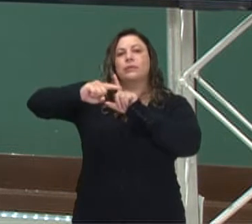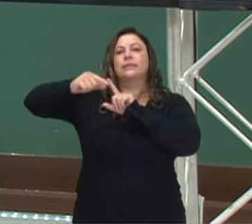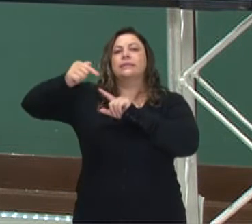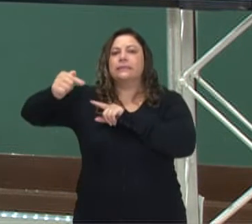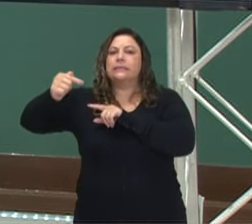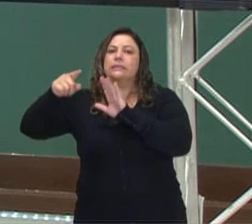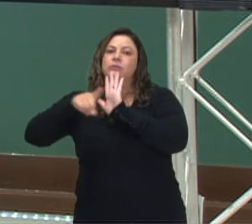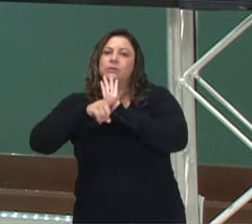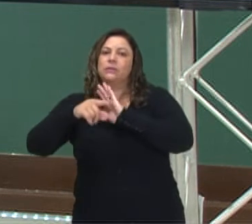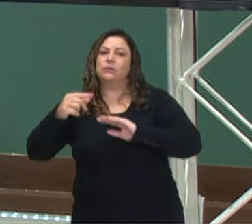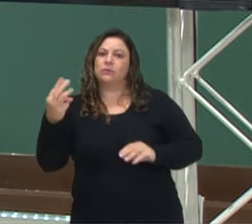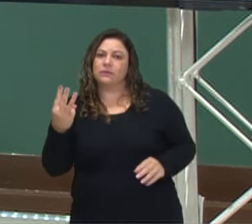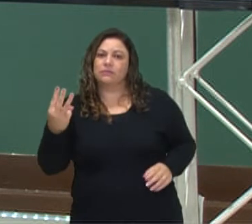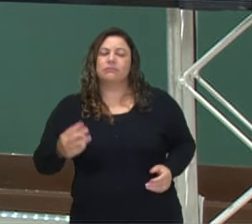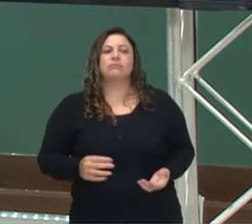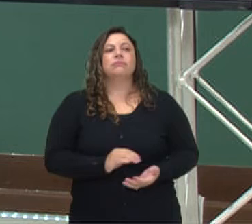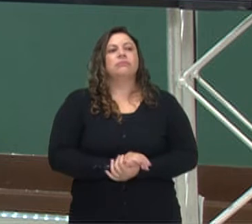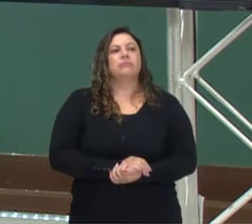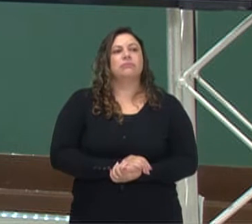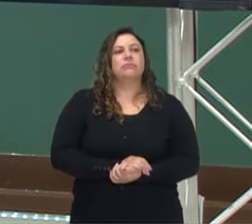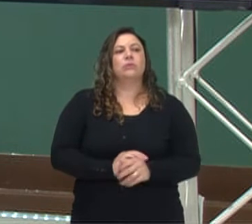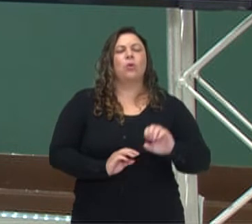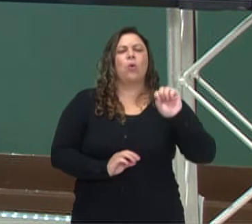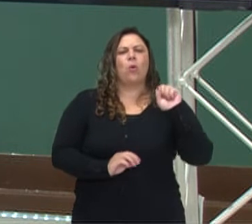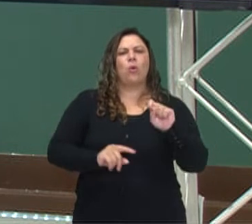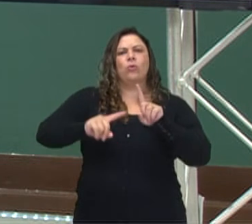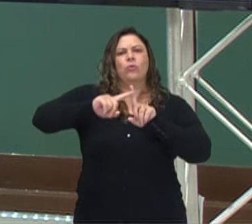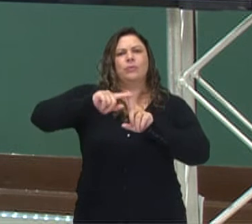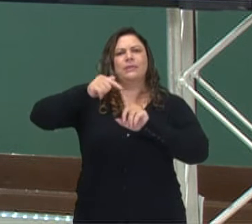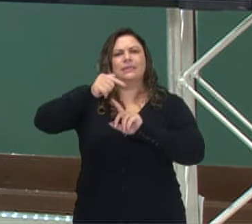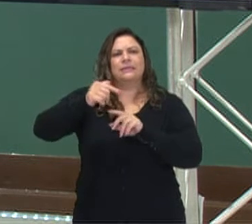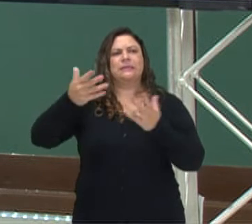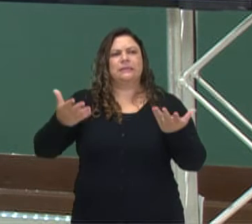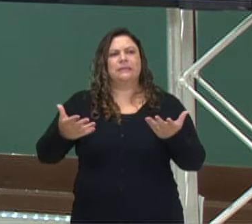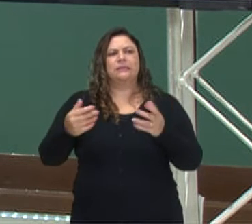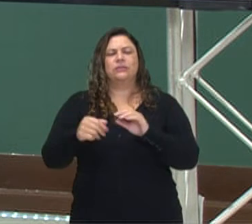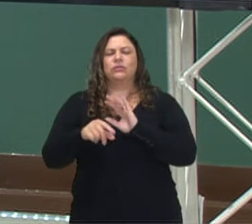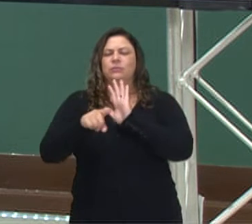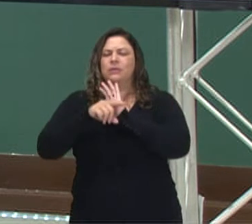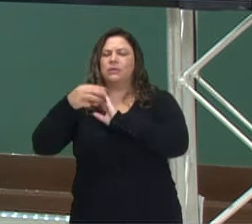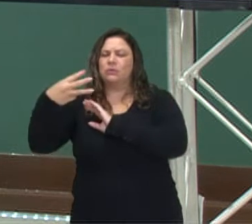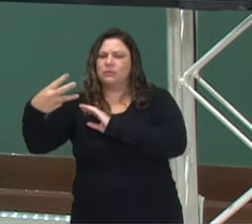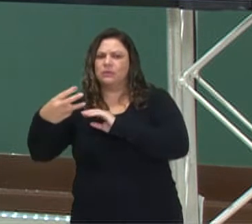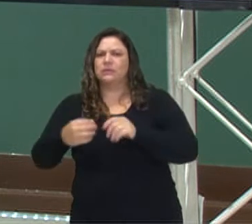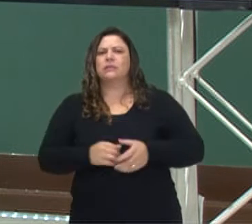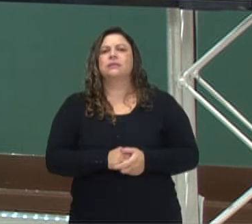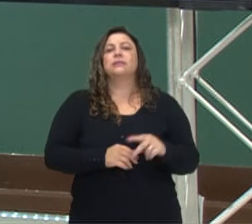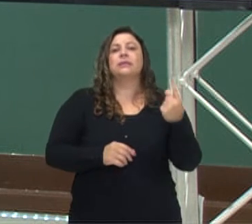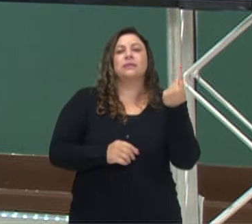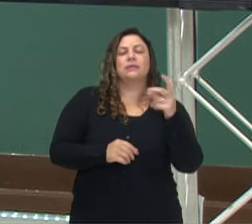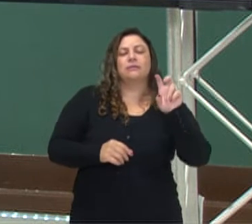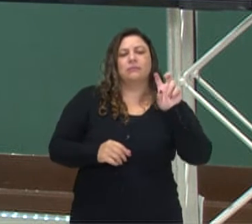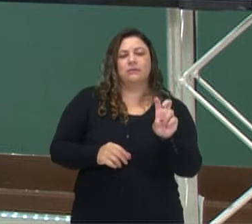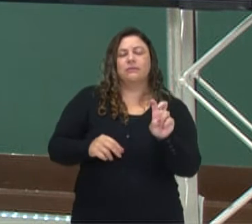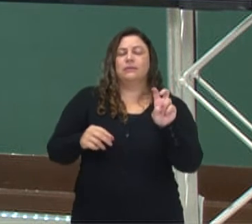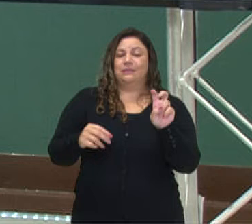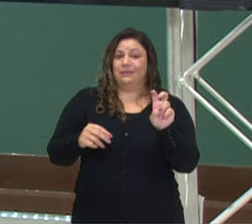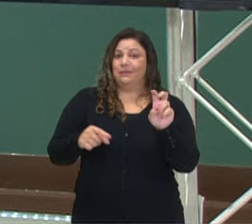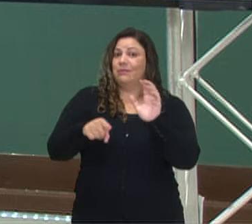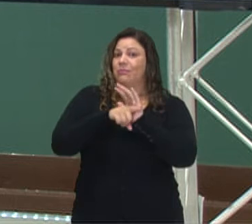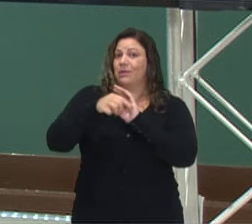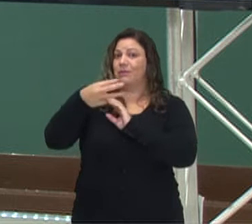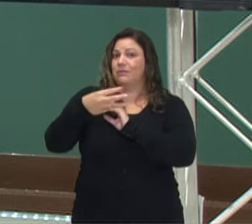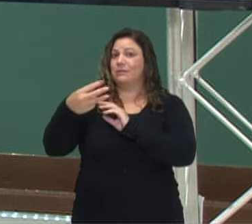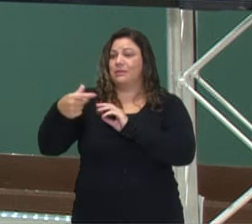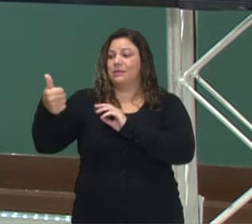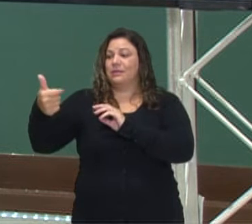menos 3. 8 mais 7 é 15. E 15 menos 3 é quanto? É 12. Então vai ficar